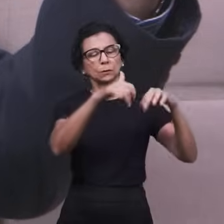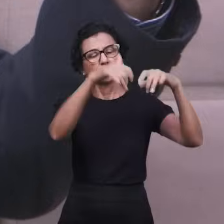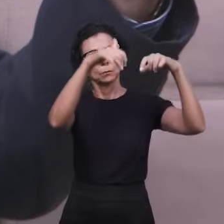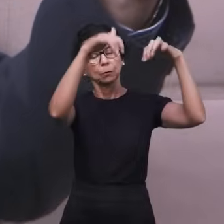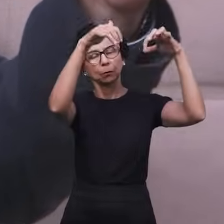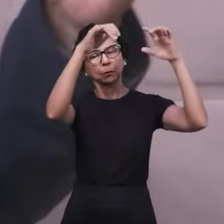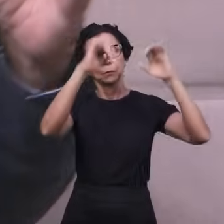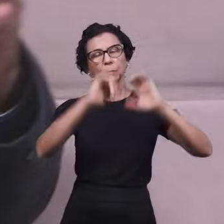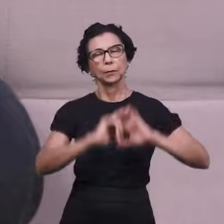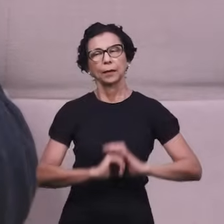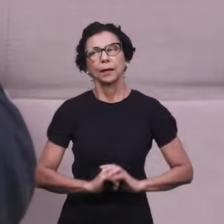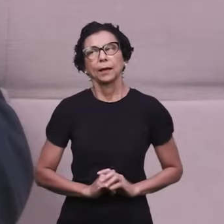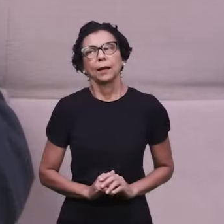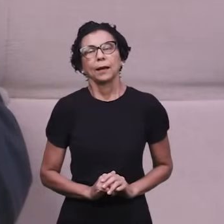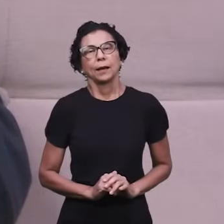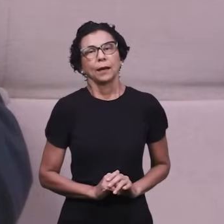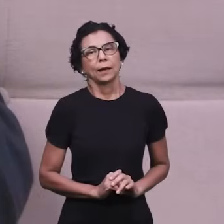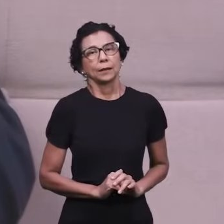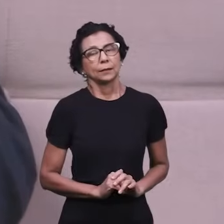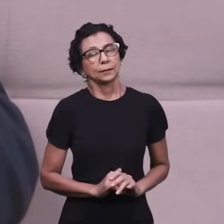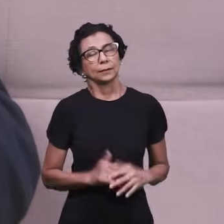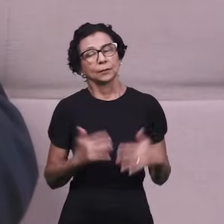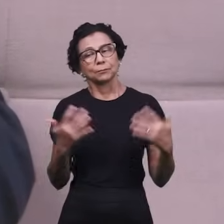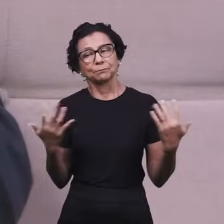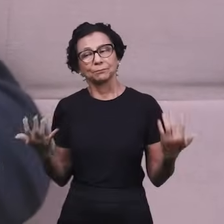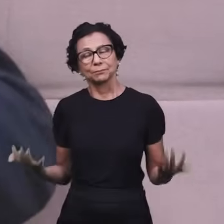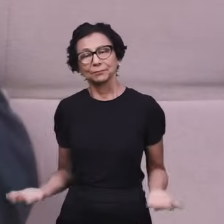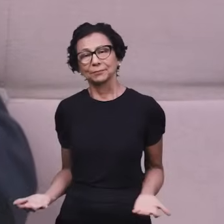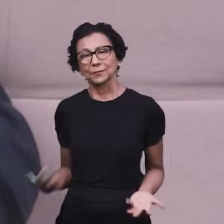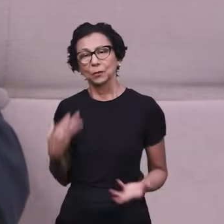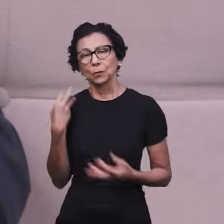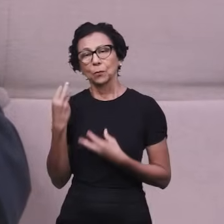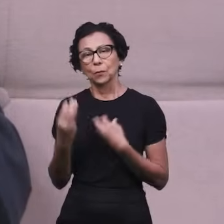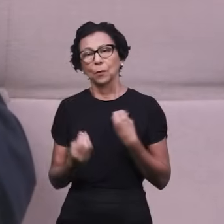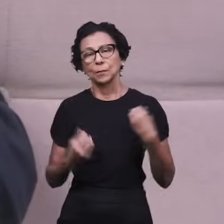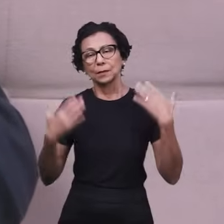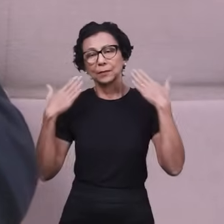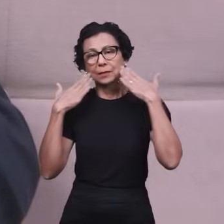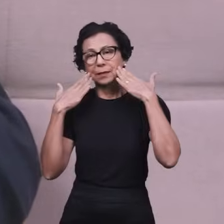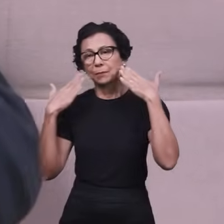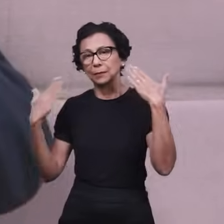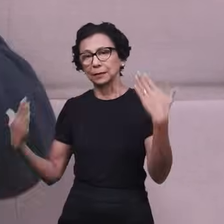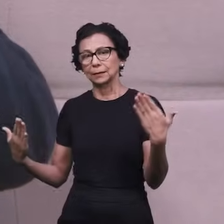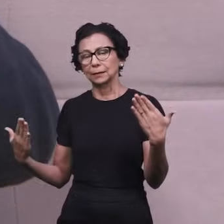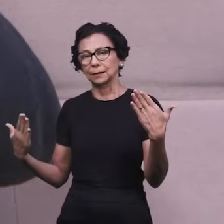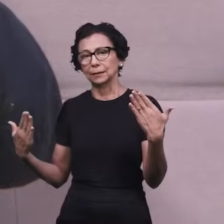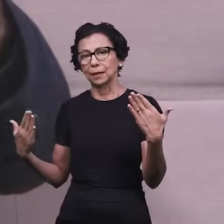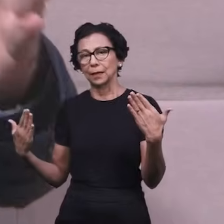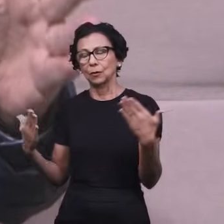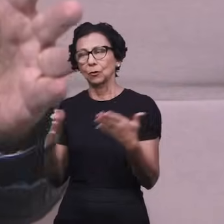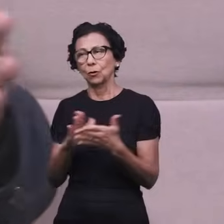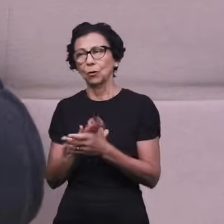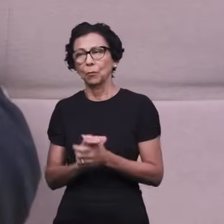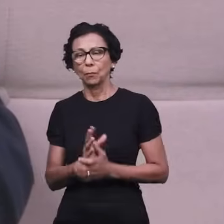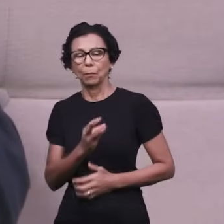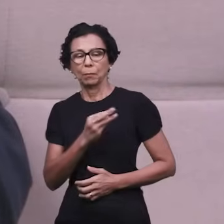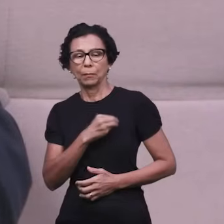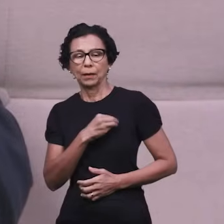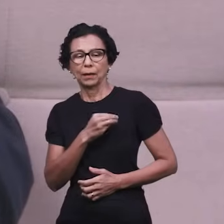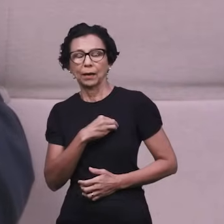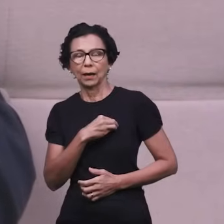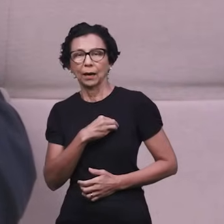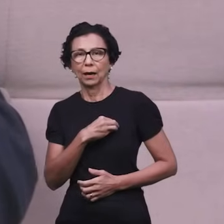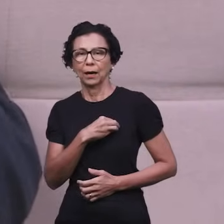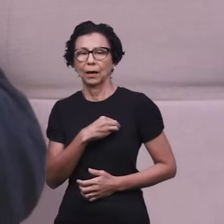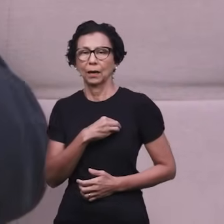para o noivo com o perfume, com o cheiro do deserto. Muito bom. Nem com o cheiro do pecado.